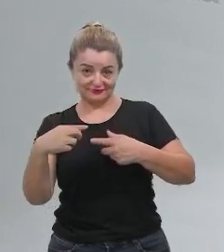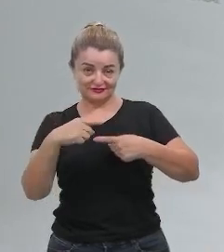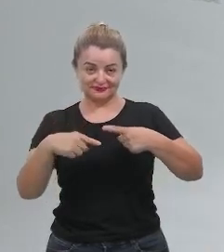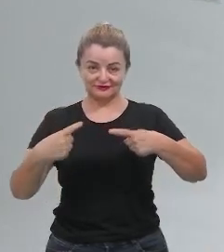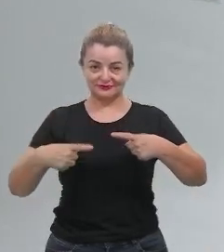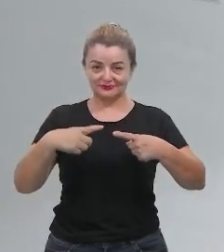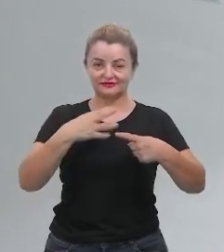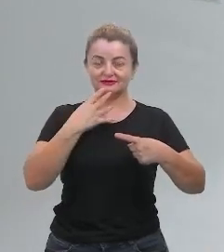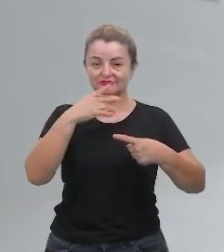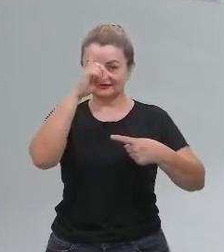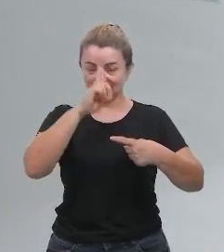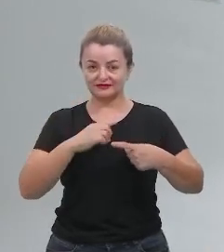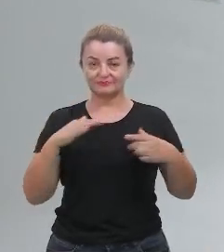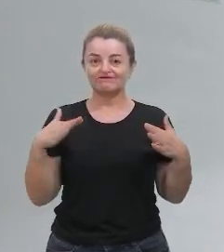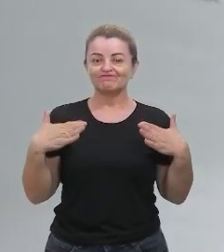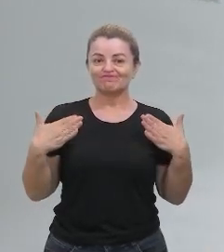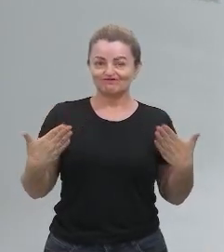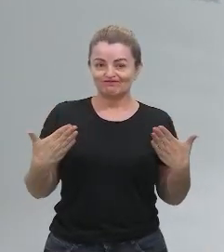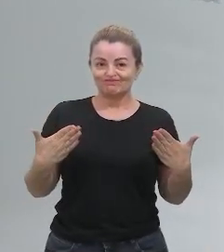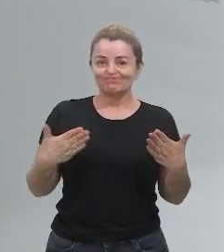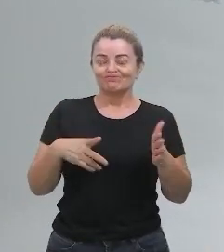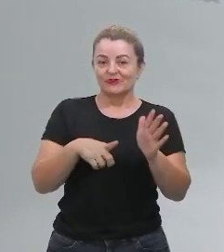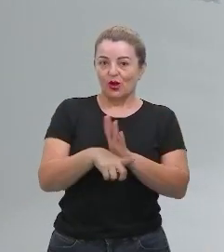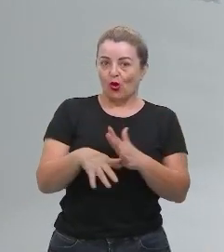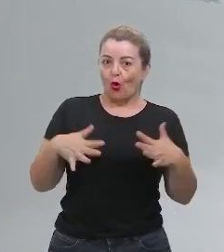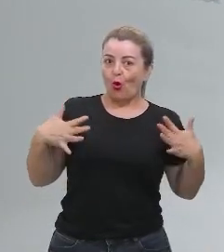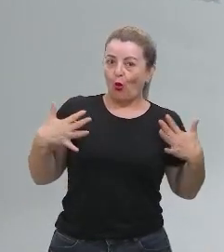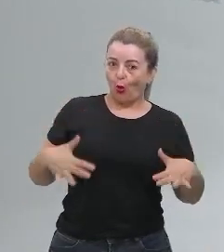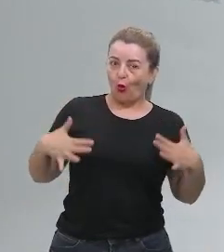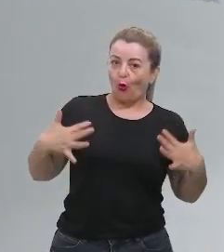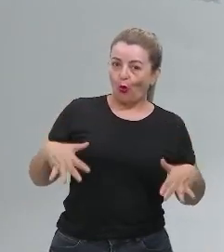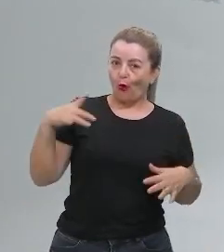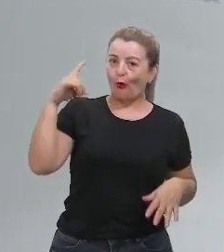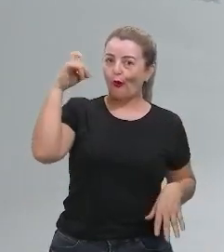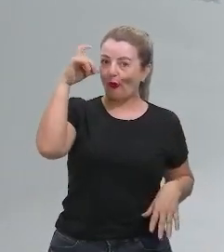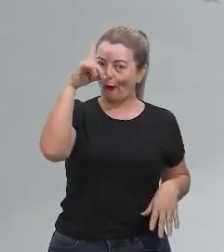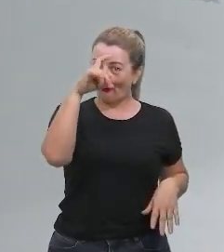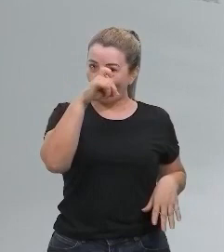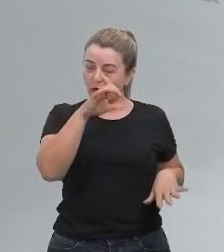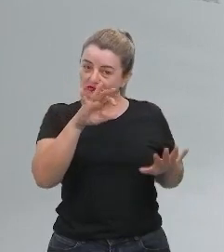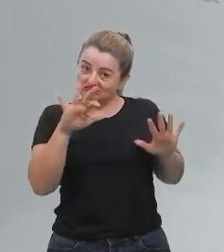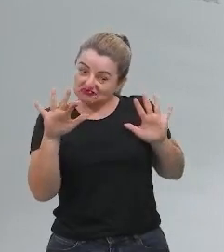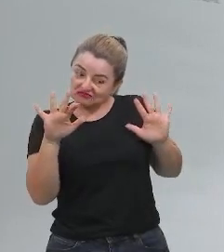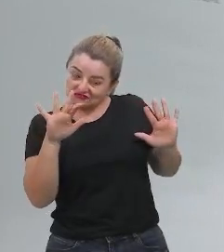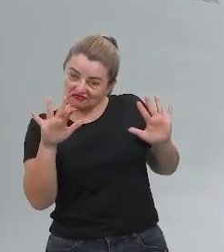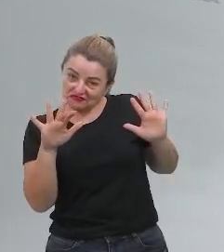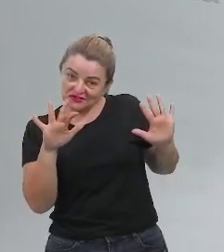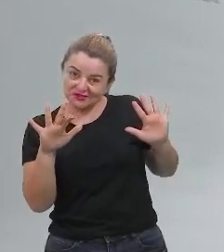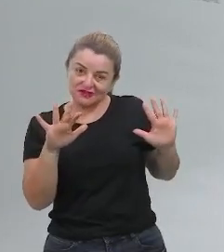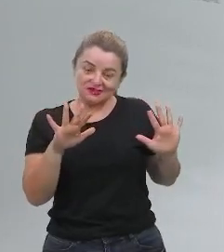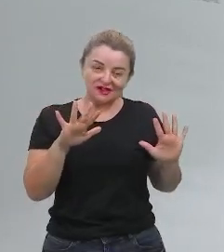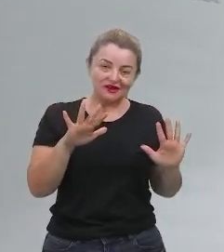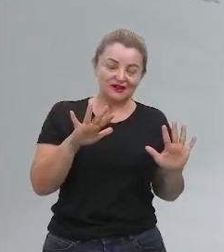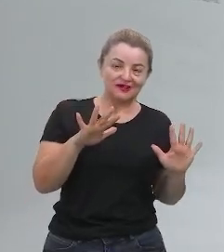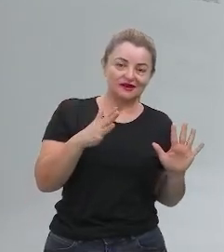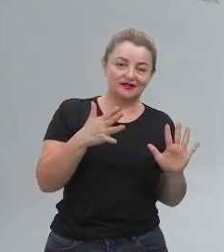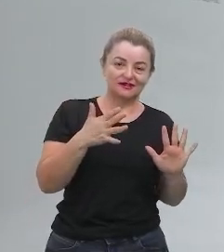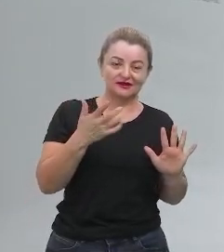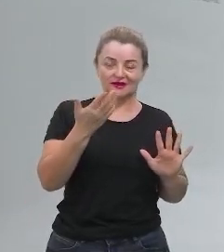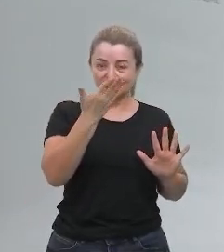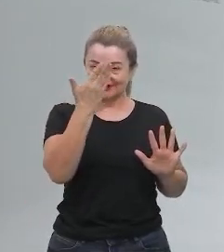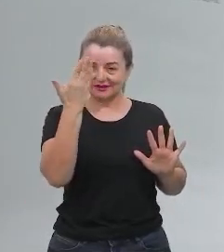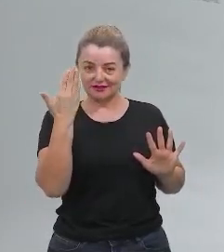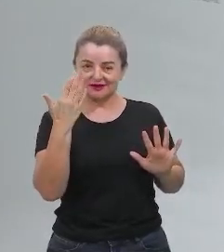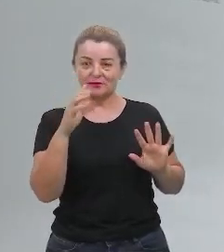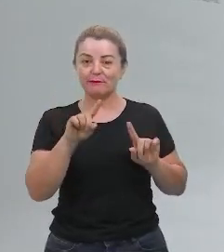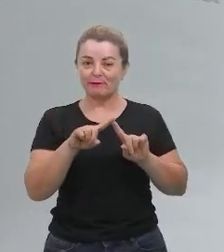nível 3. Essa questão é aquela questão que se você quiser esquecer dela durante a prova do Enem, você pode até colocar ela de lado, que é uma questão de fato bem